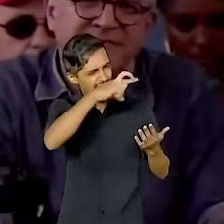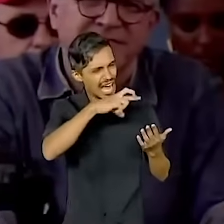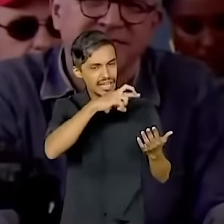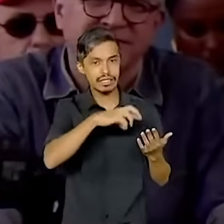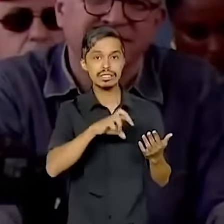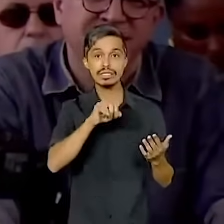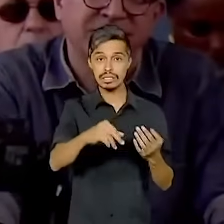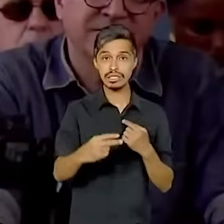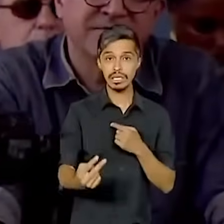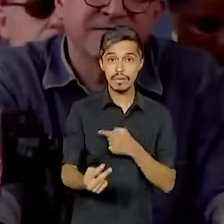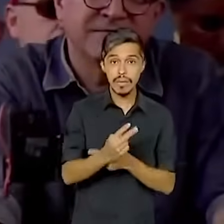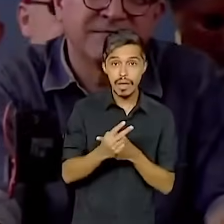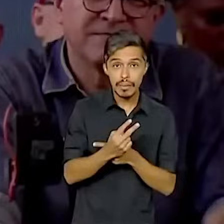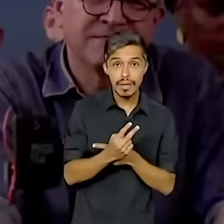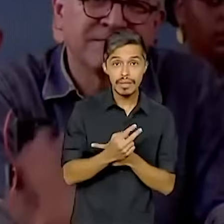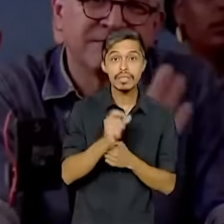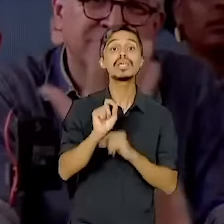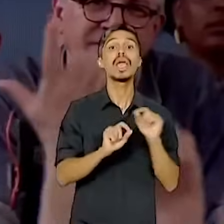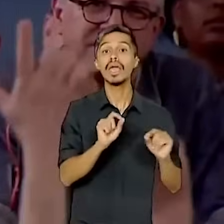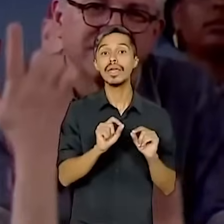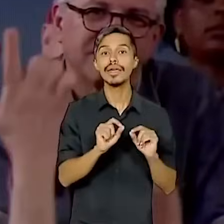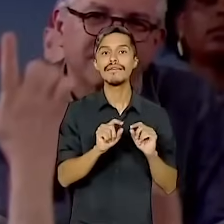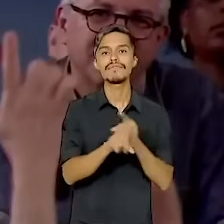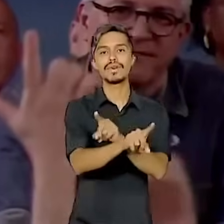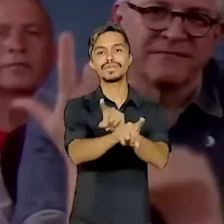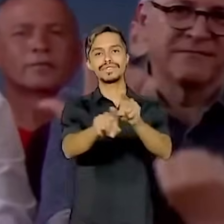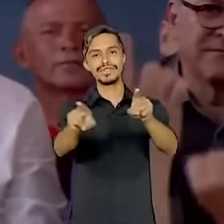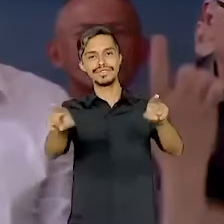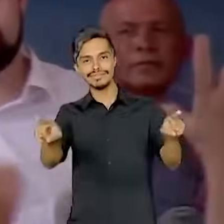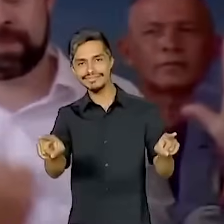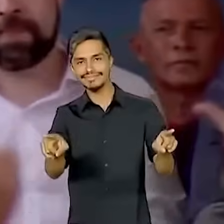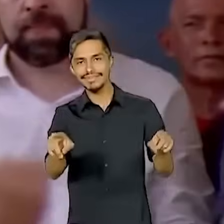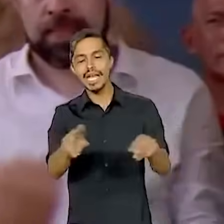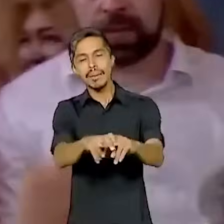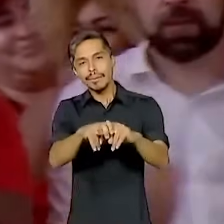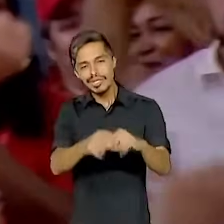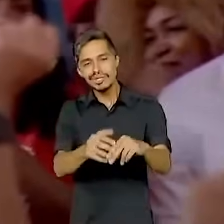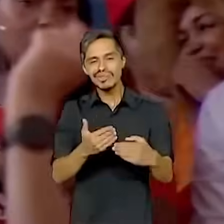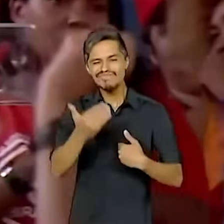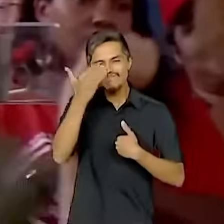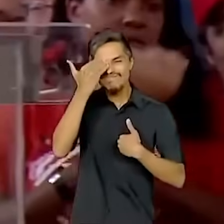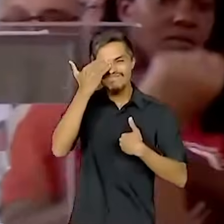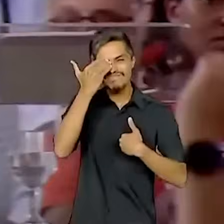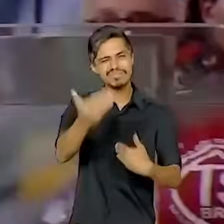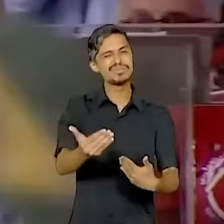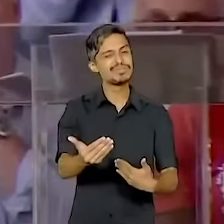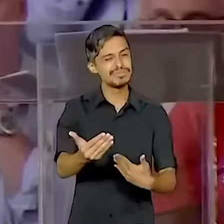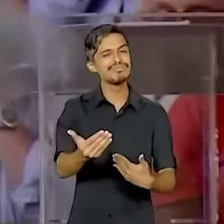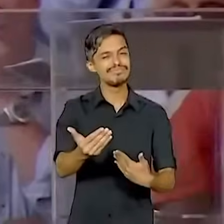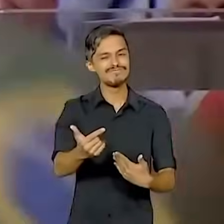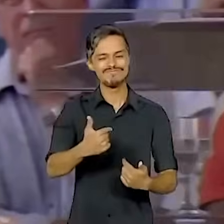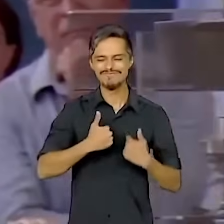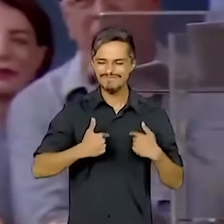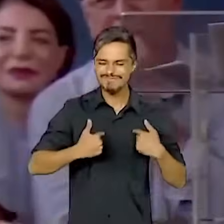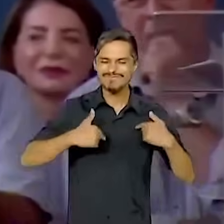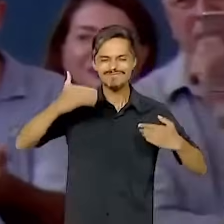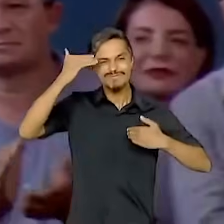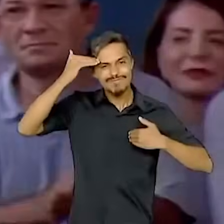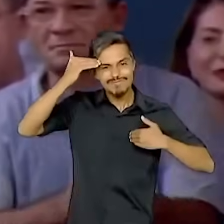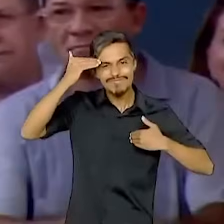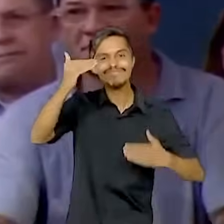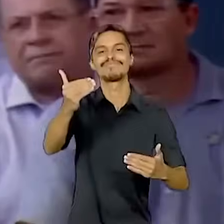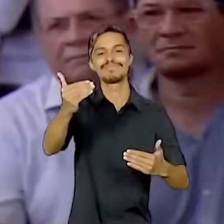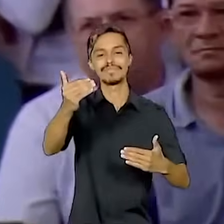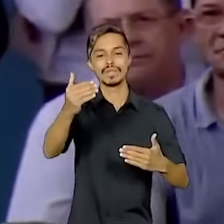para me defender foram vocês. E por isso eu sou grato. Sou grato e quero dizer